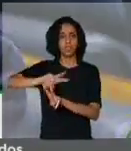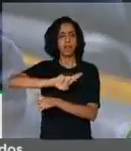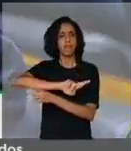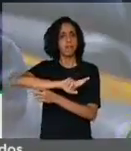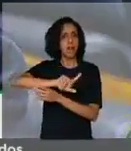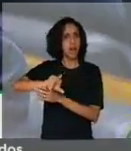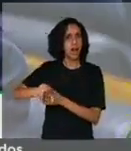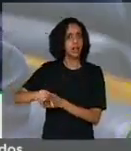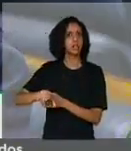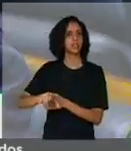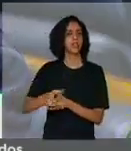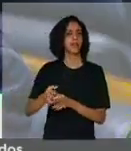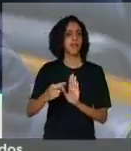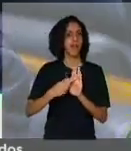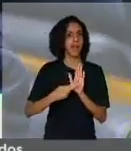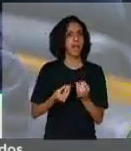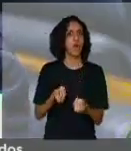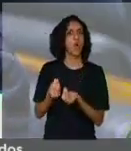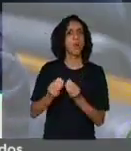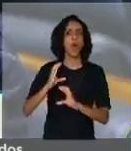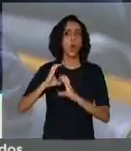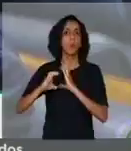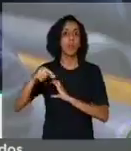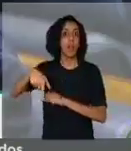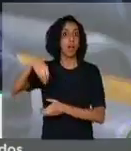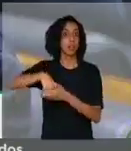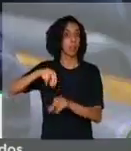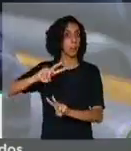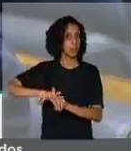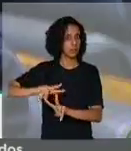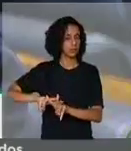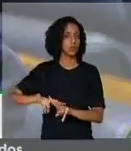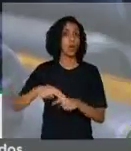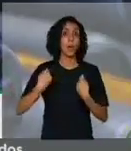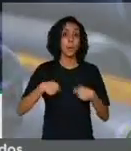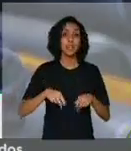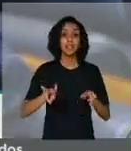pedimos o apoio para que possamos, pelo menos, pautar o requerimento de urgência desse projeto, senhor presidente.